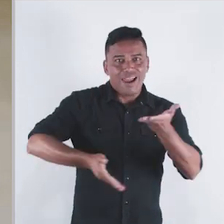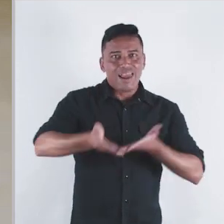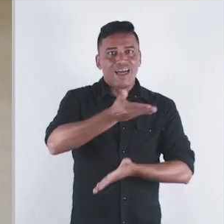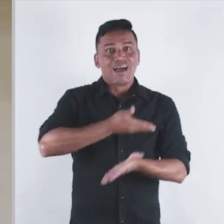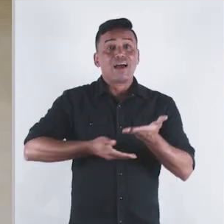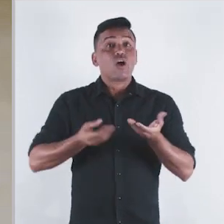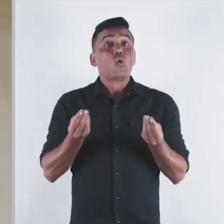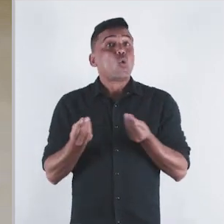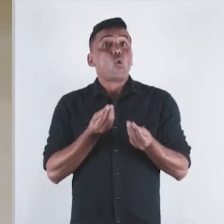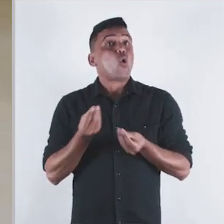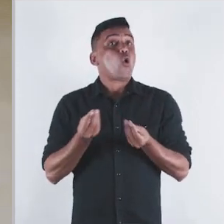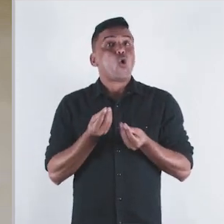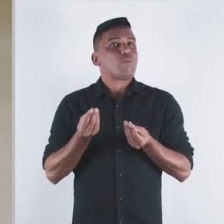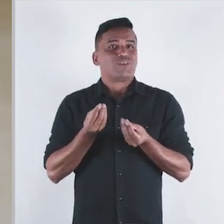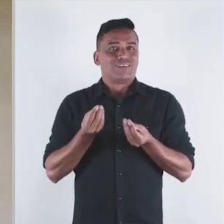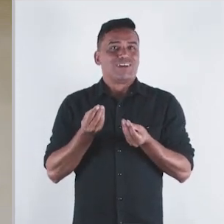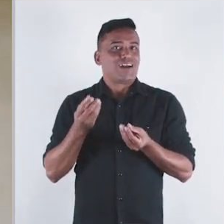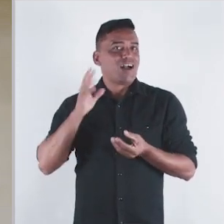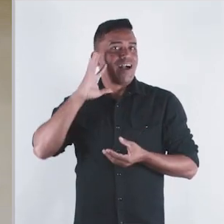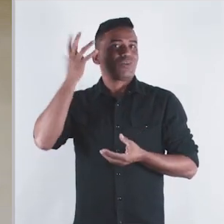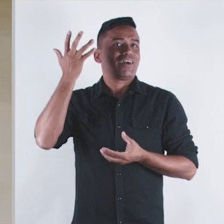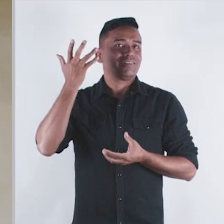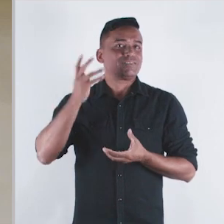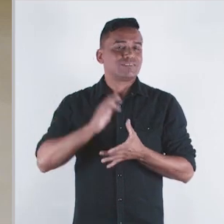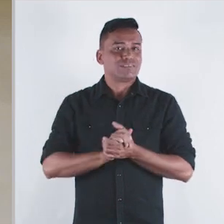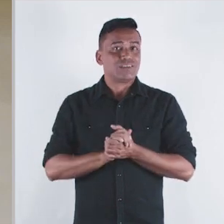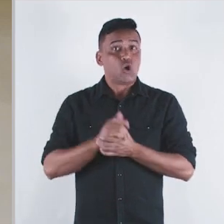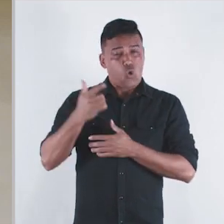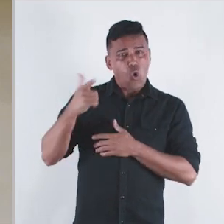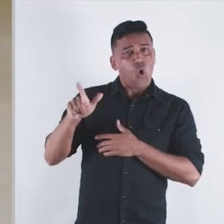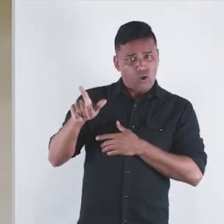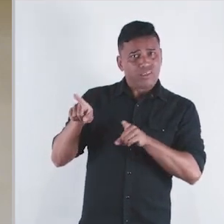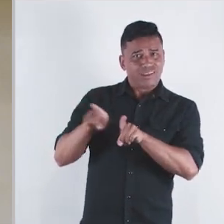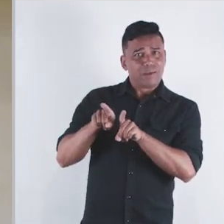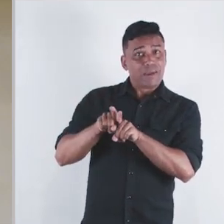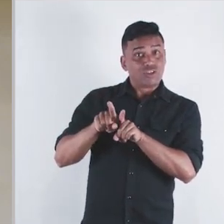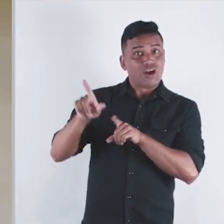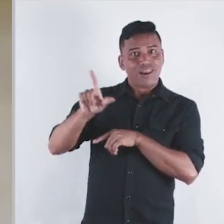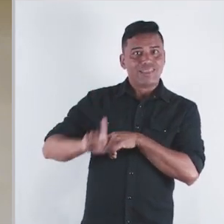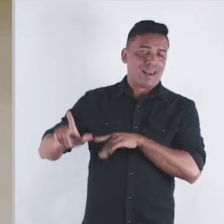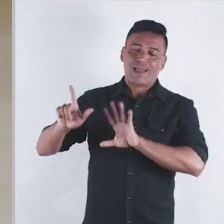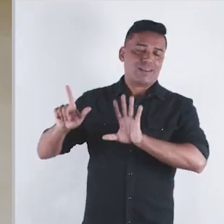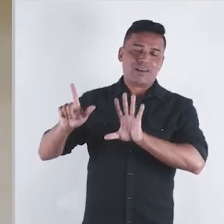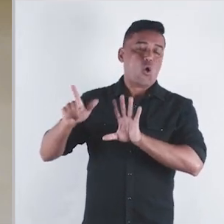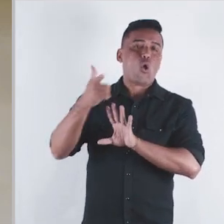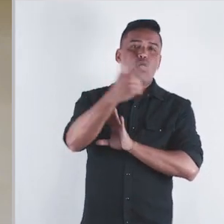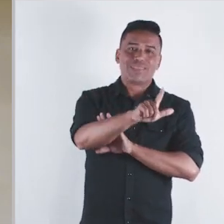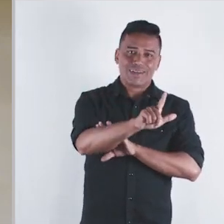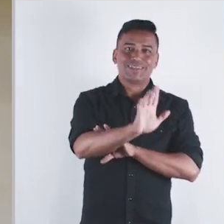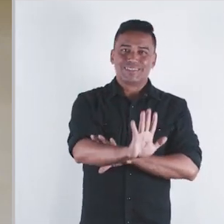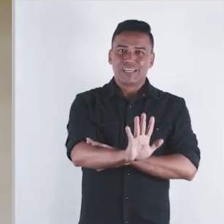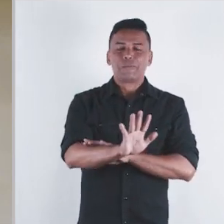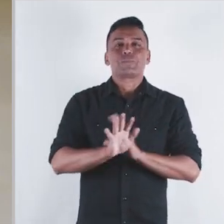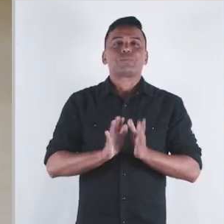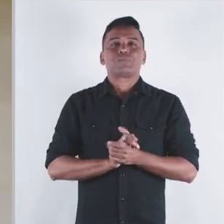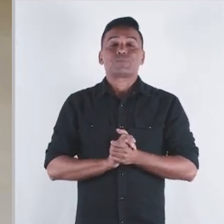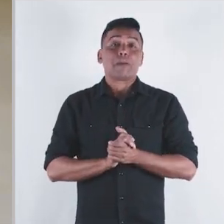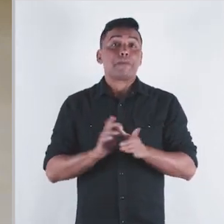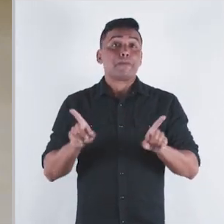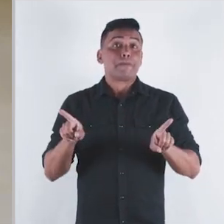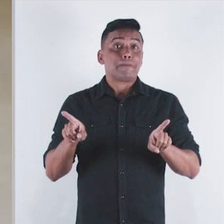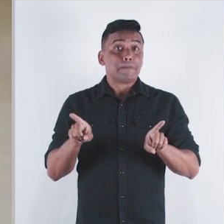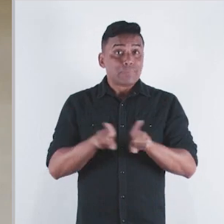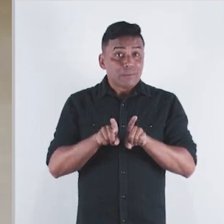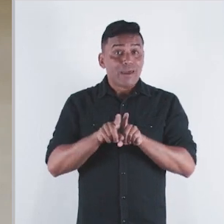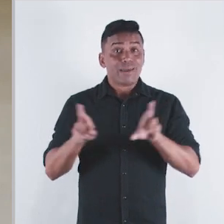se relaciona também com uma outra coisa que aí não é literária, digamos assim, mas é da relação com